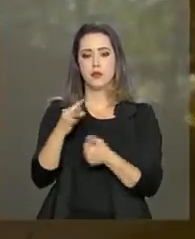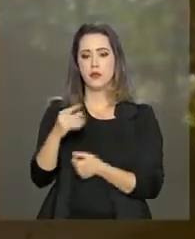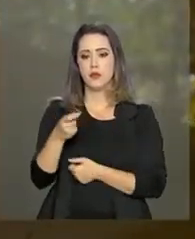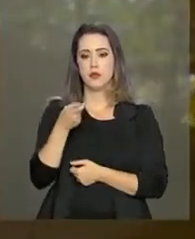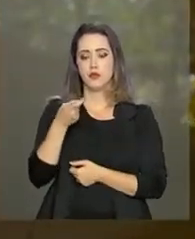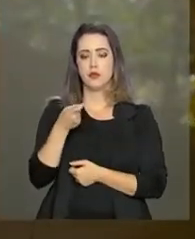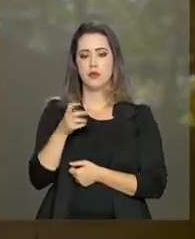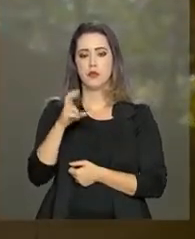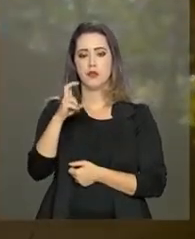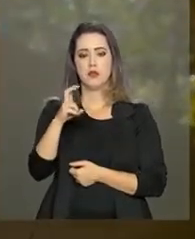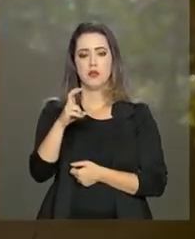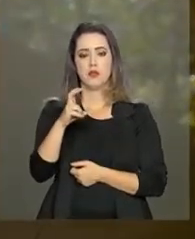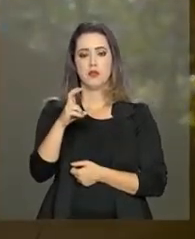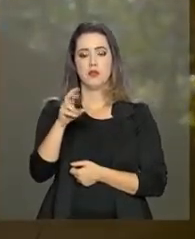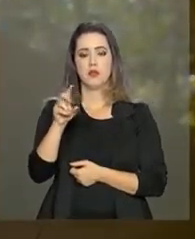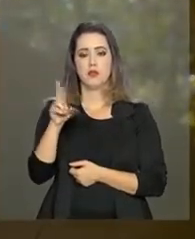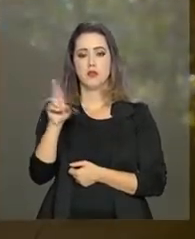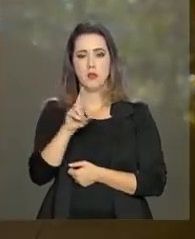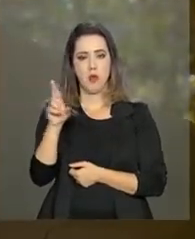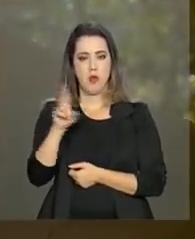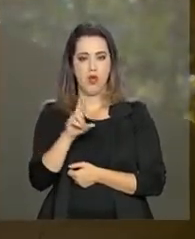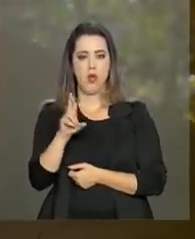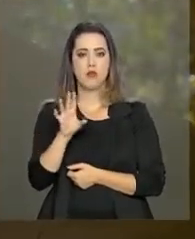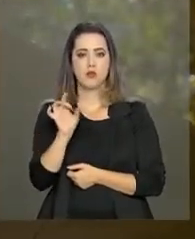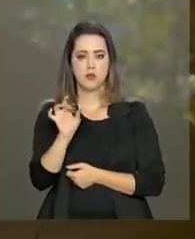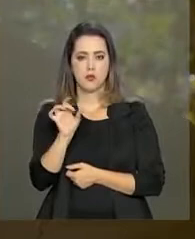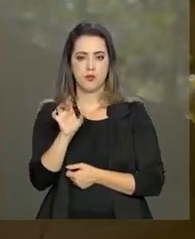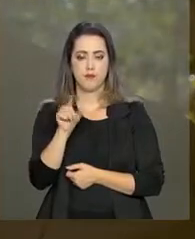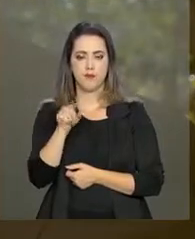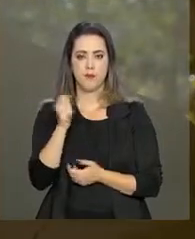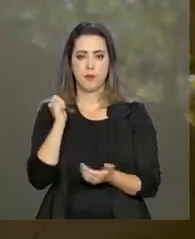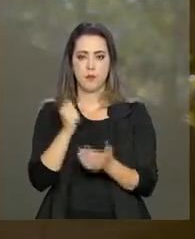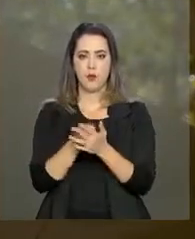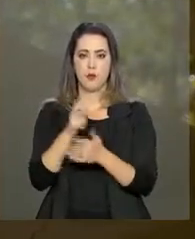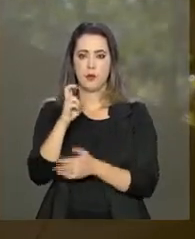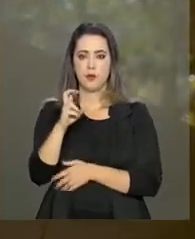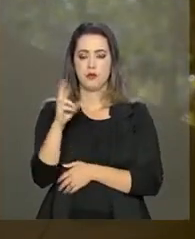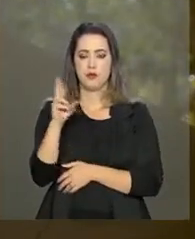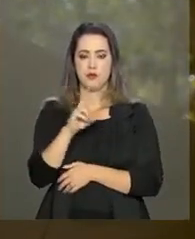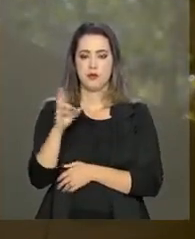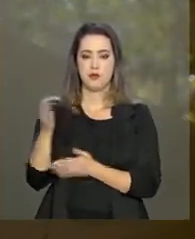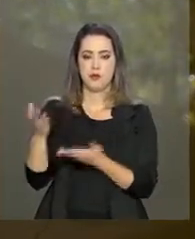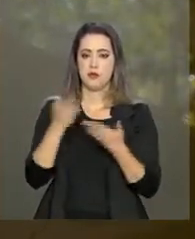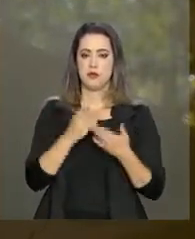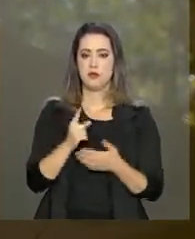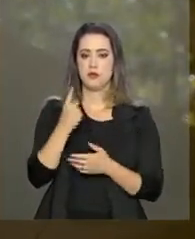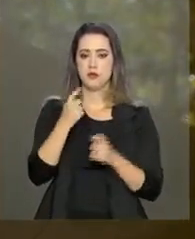simbólica de cinco reais e sessenta centavos então ele paga e recebe o documento em uma unidade